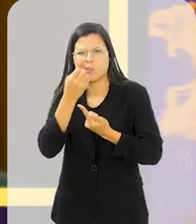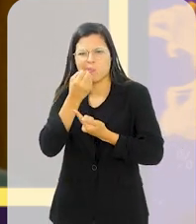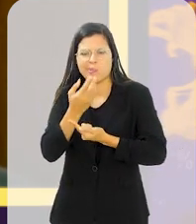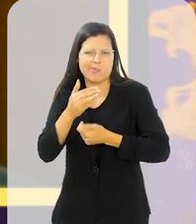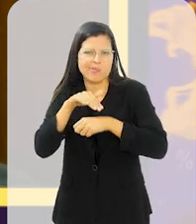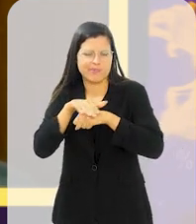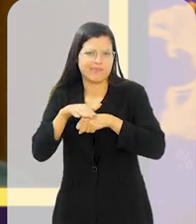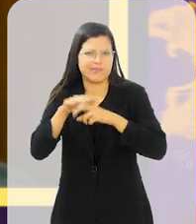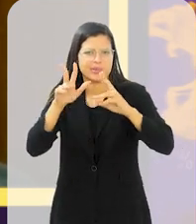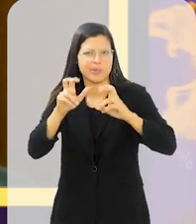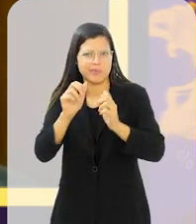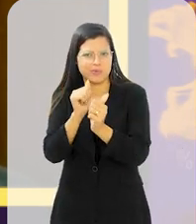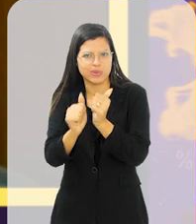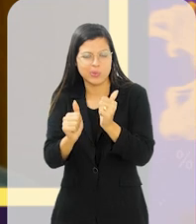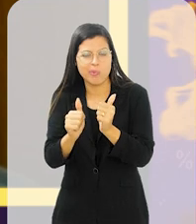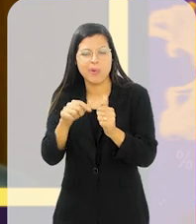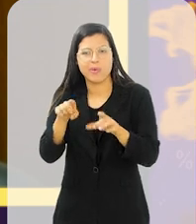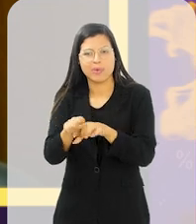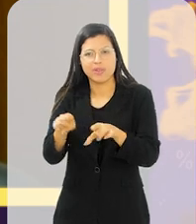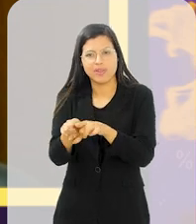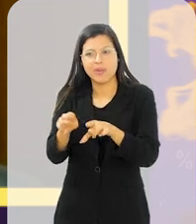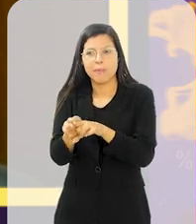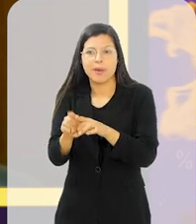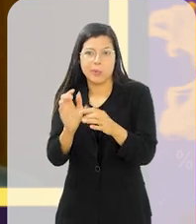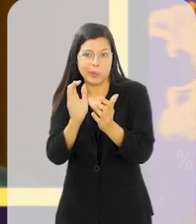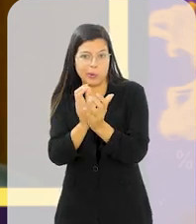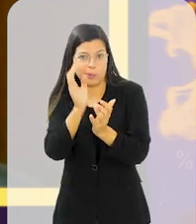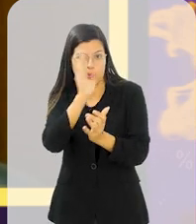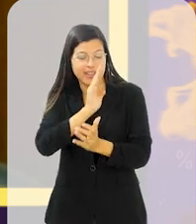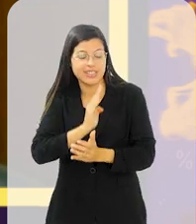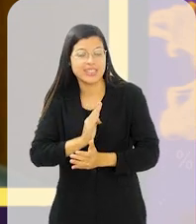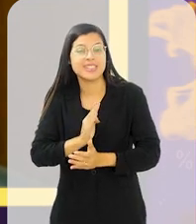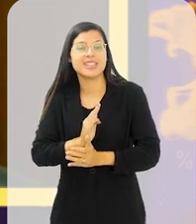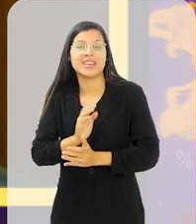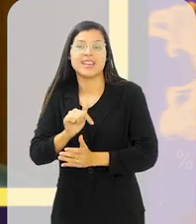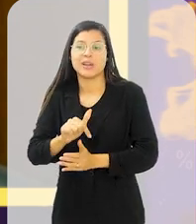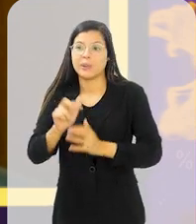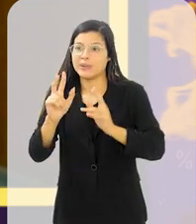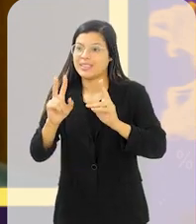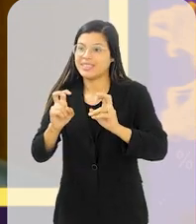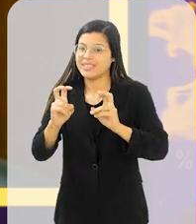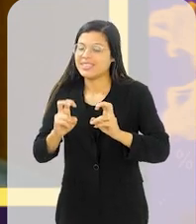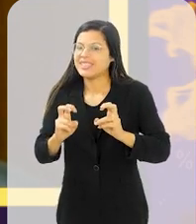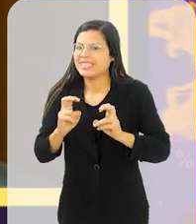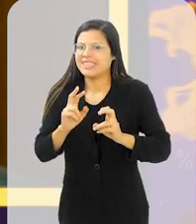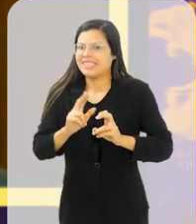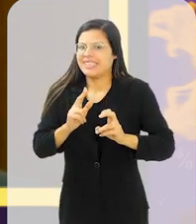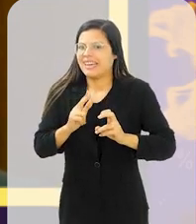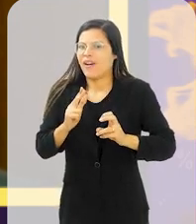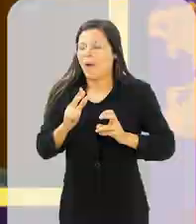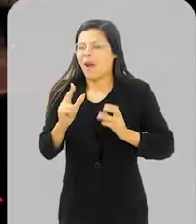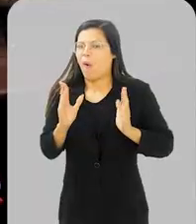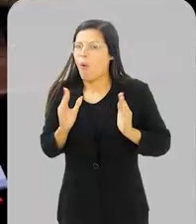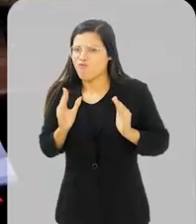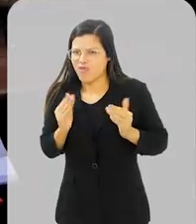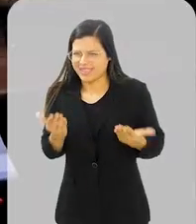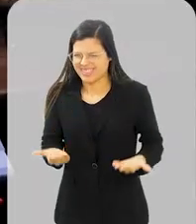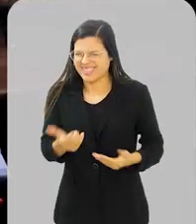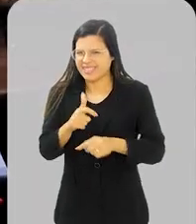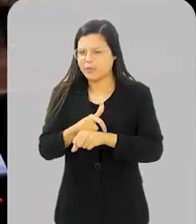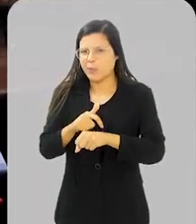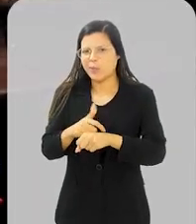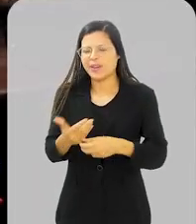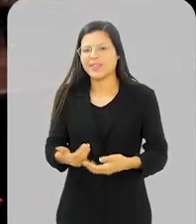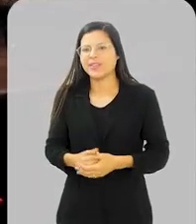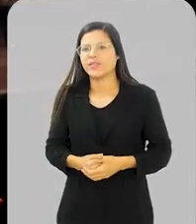sobre futebol e sobre seleção brasileira, apesar de não ser um tema, digamos assim, muito afável para o momento, né? Pois é, Rafael,